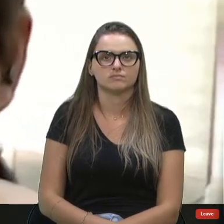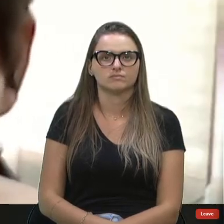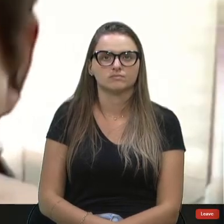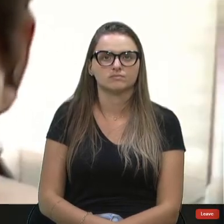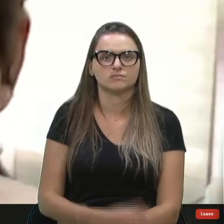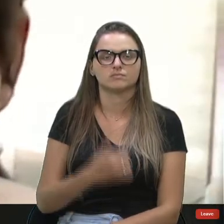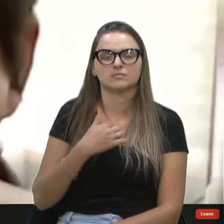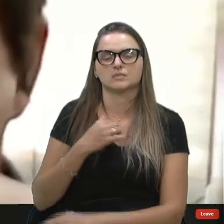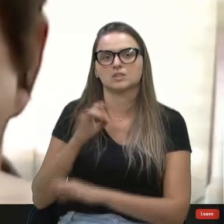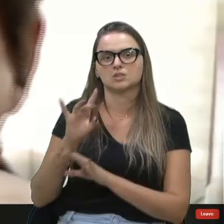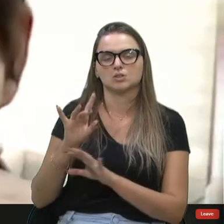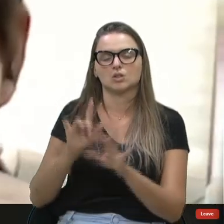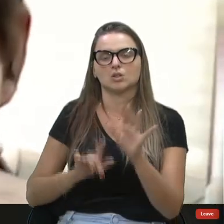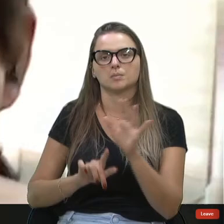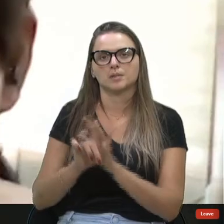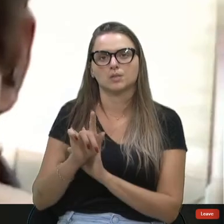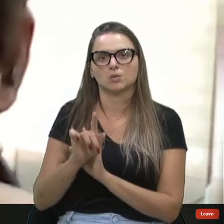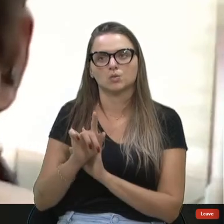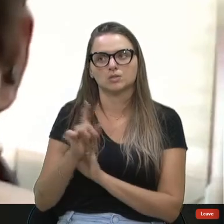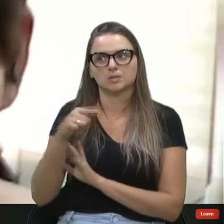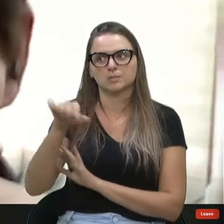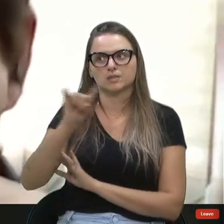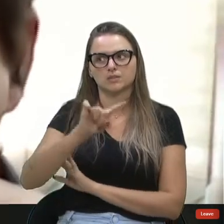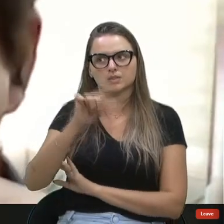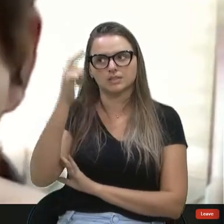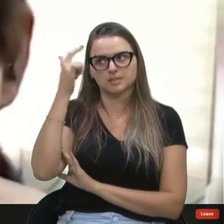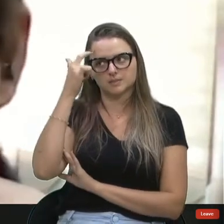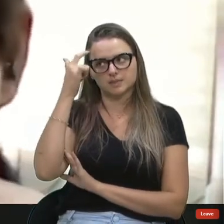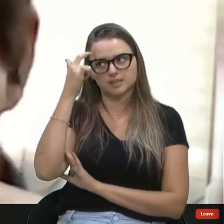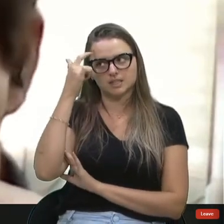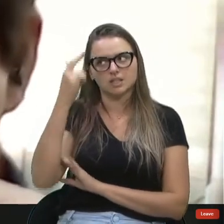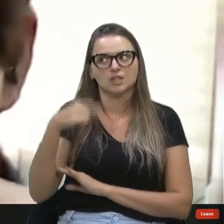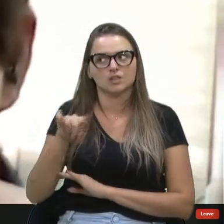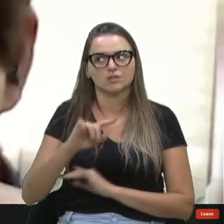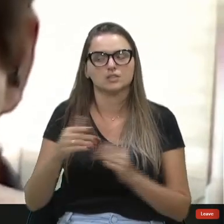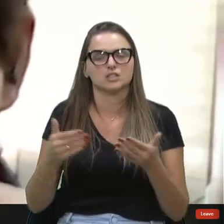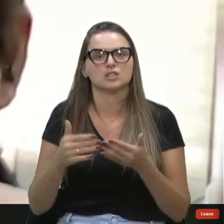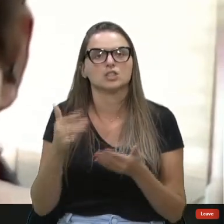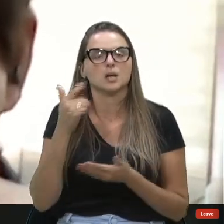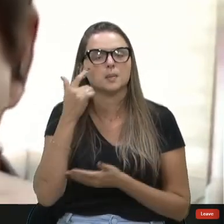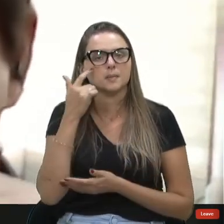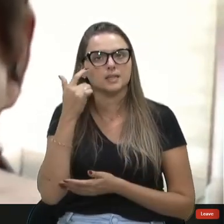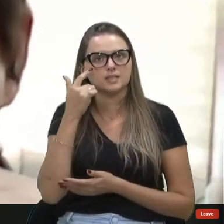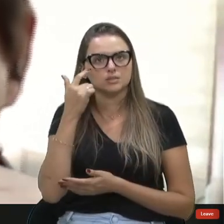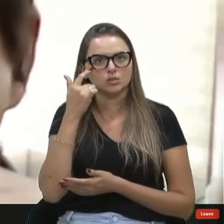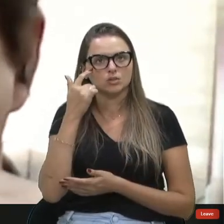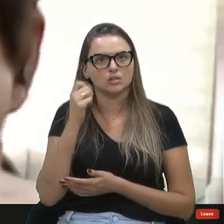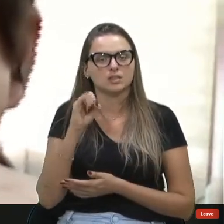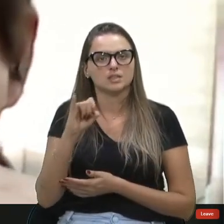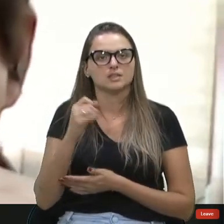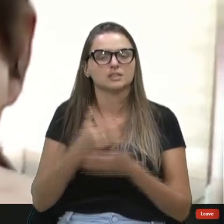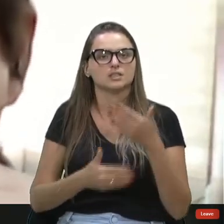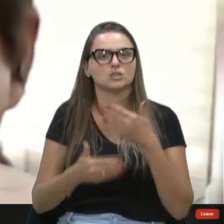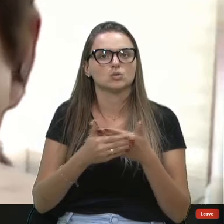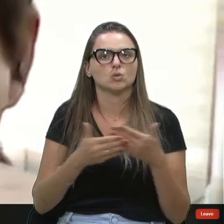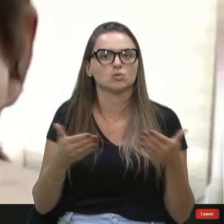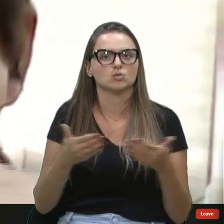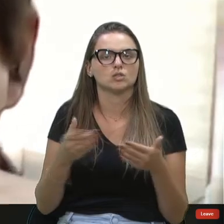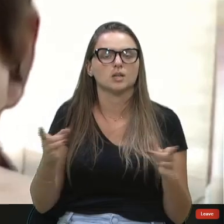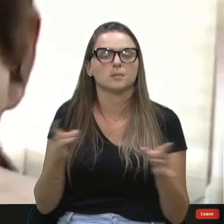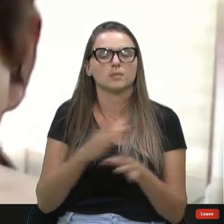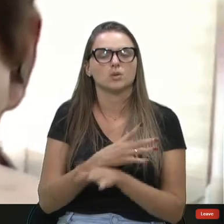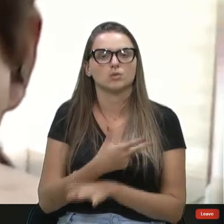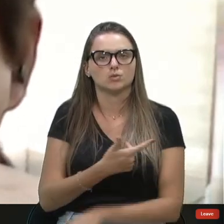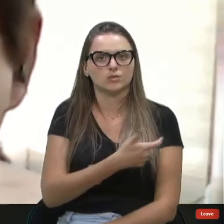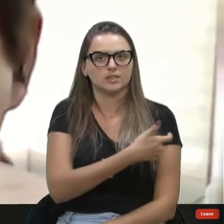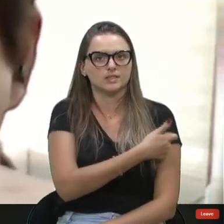colocação minha, particular, né? Vocês já pensaram, nobres colegas, se quando todo mundo tiver vacinado, as